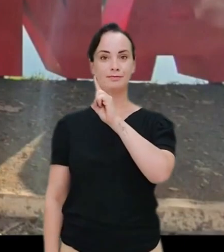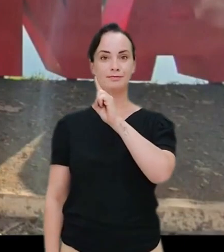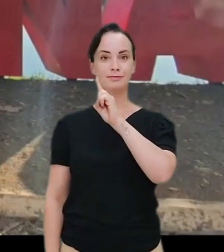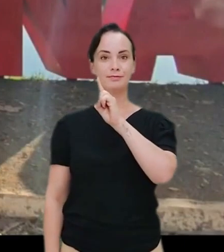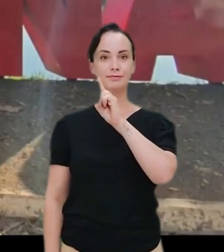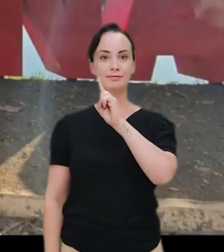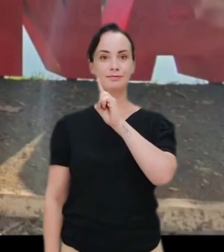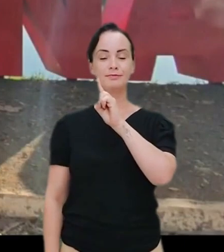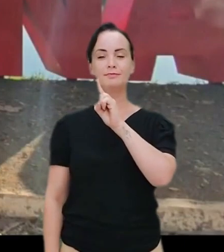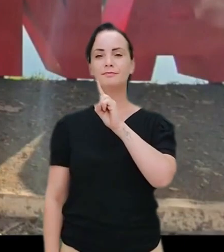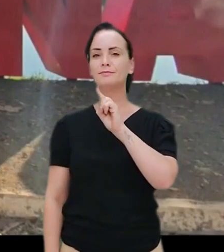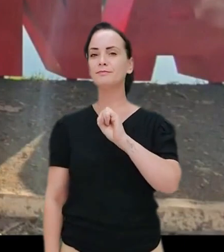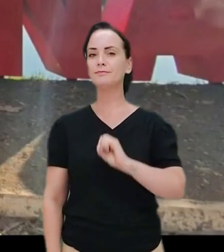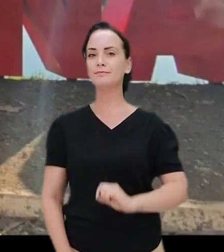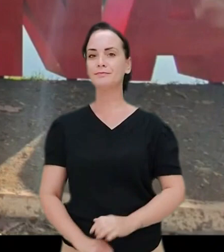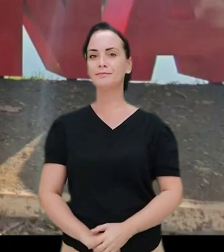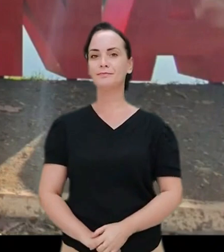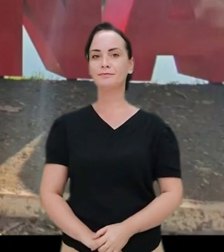love Londrina!